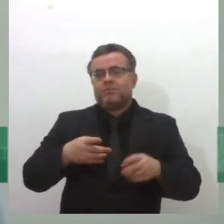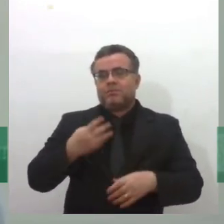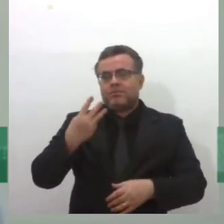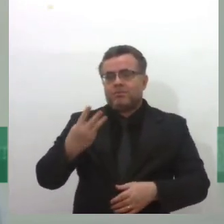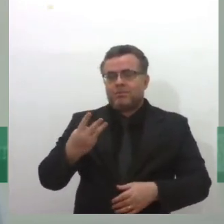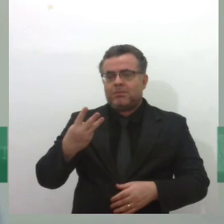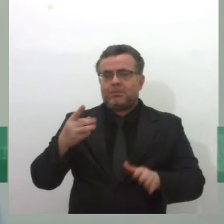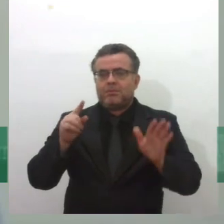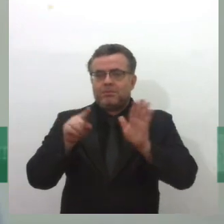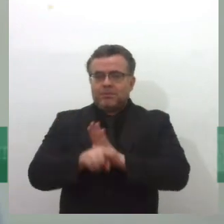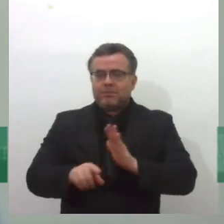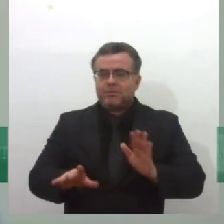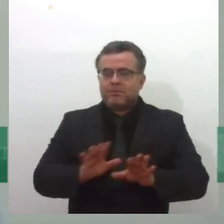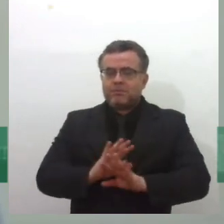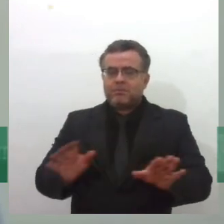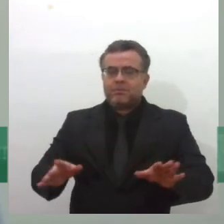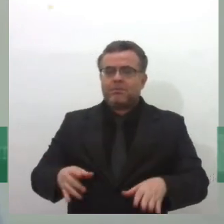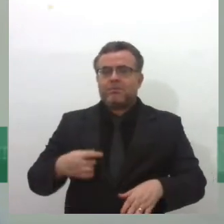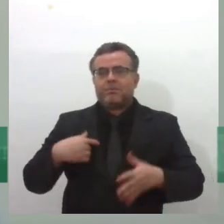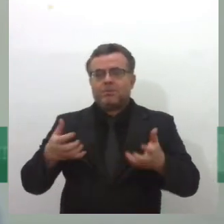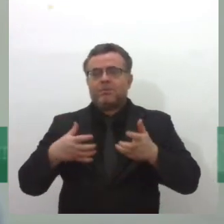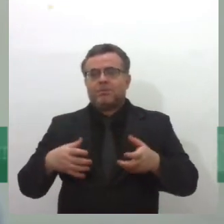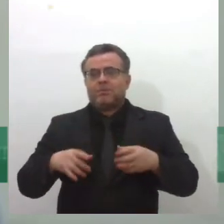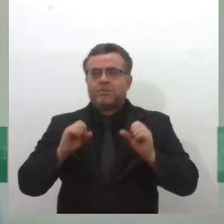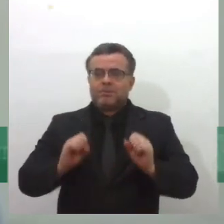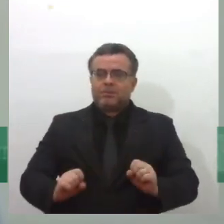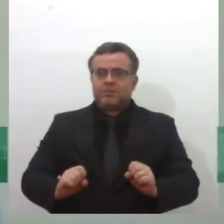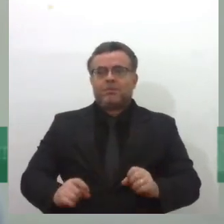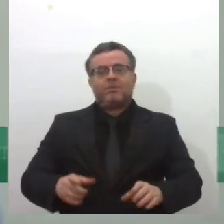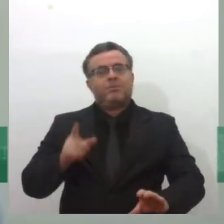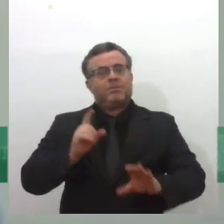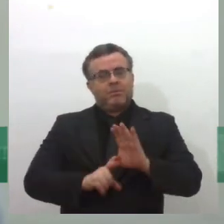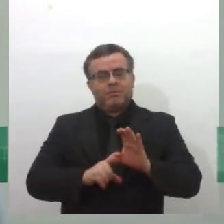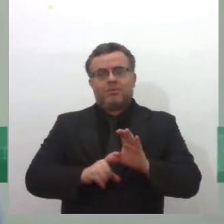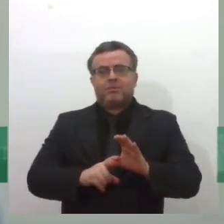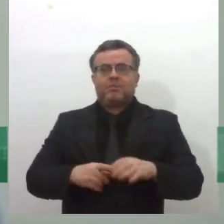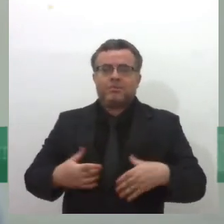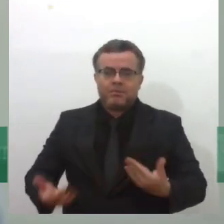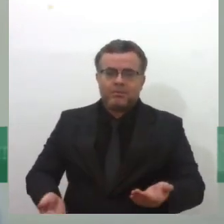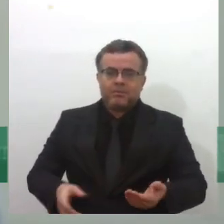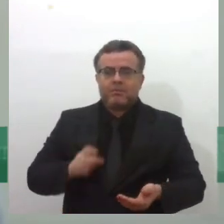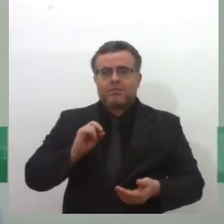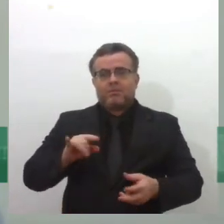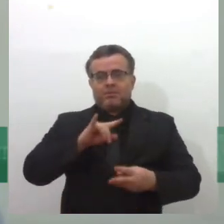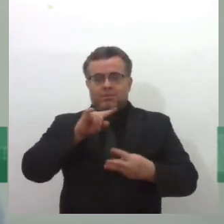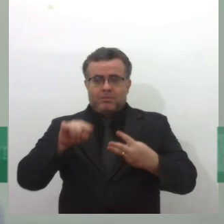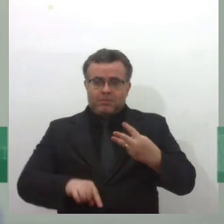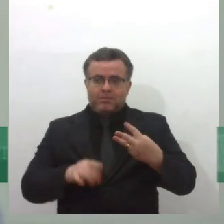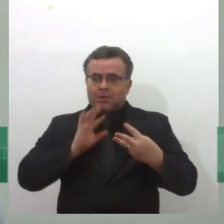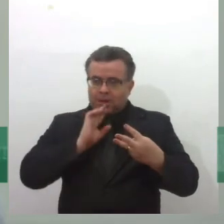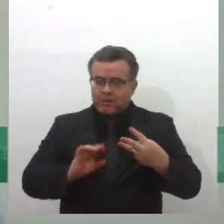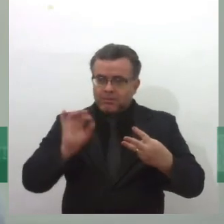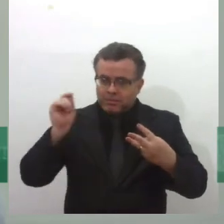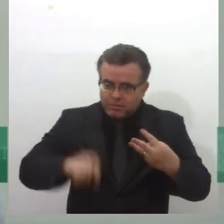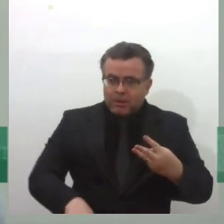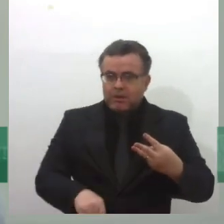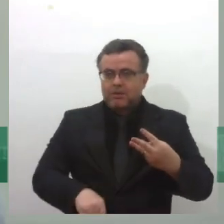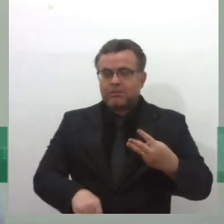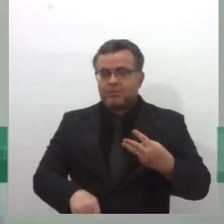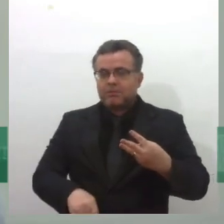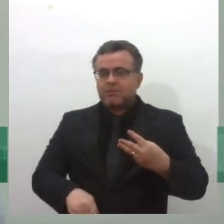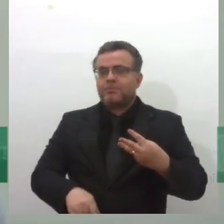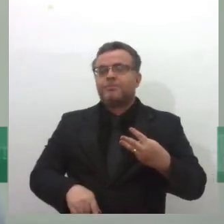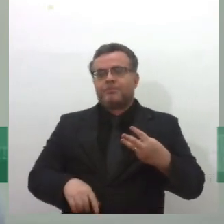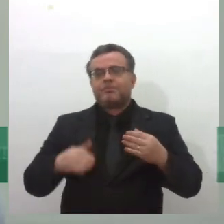perguntas: eu quero, eu posso e eu devo. Então, se eu consigo responder essas três perguntas, efetivamente a gente está agindo